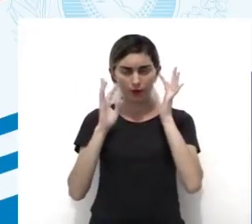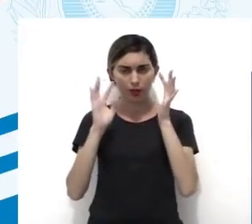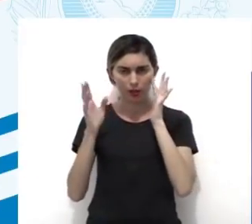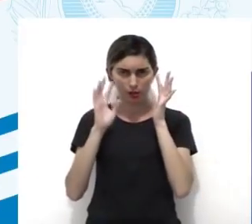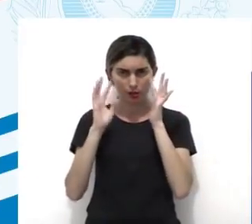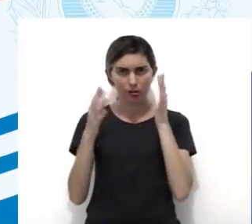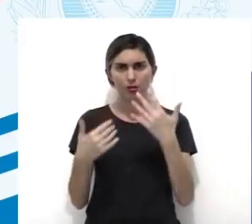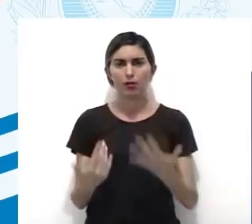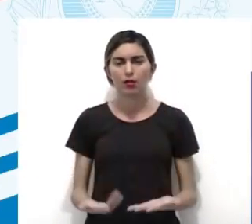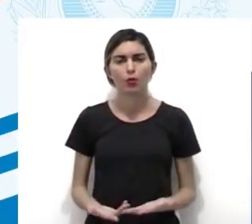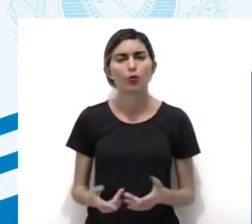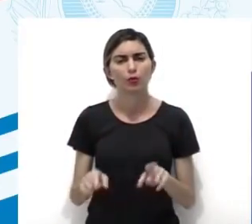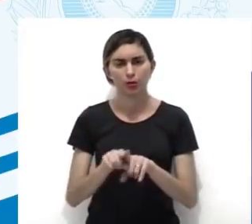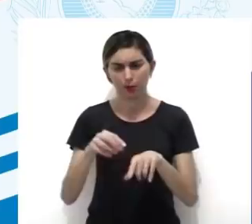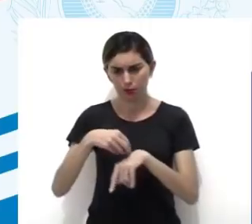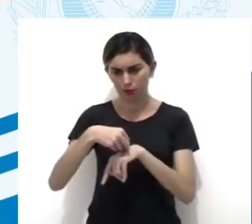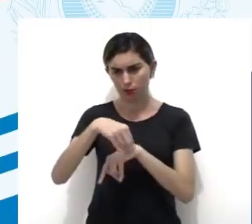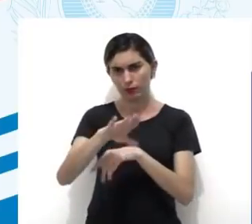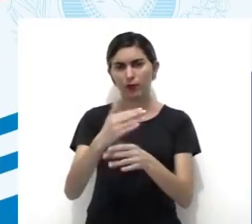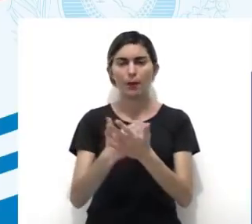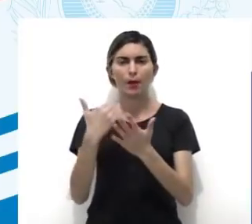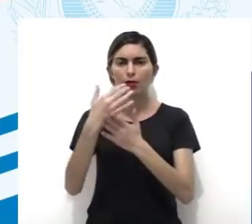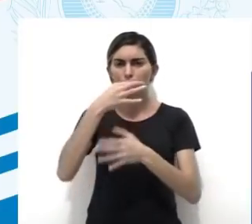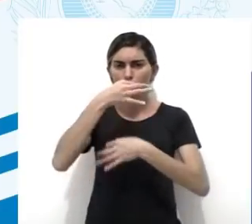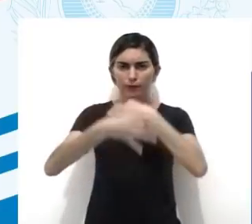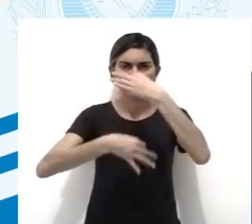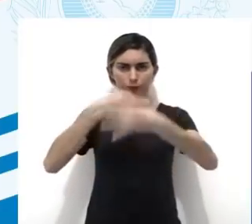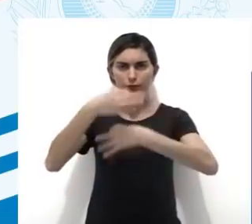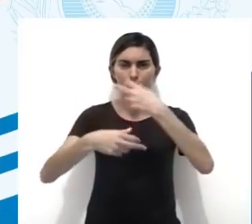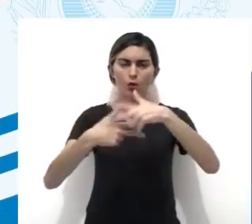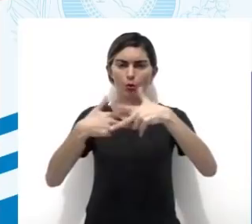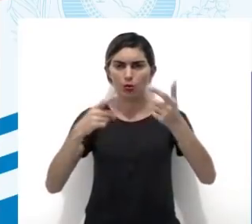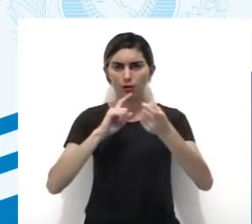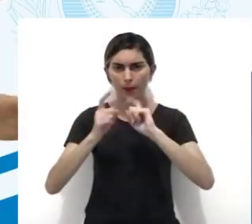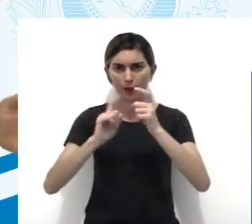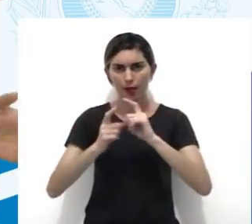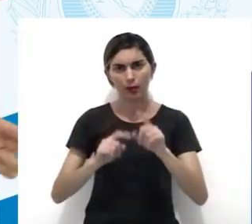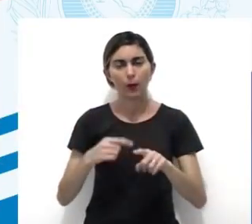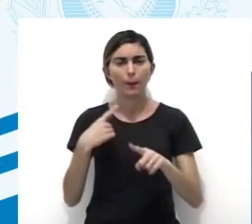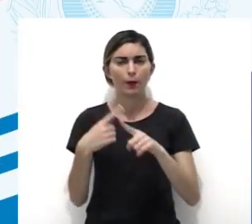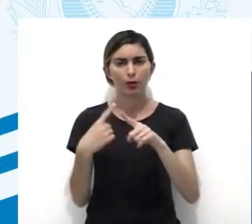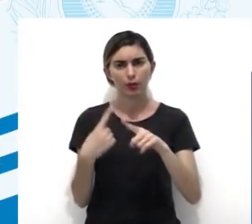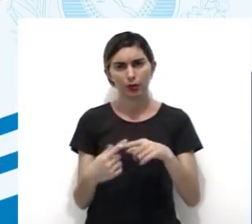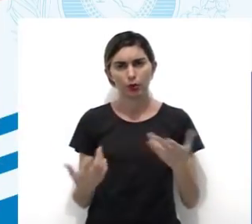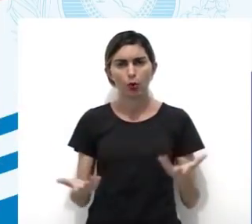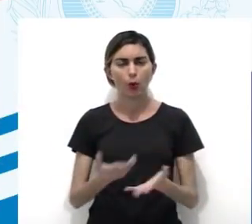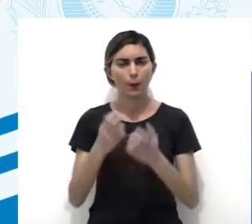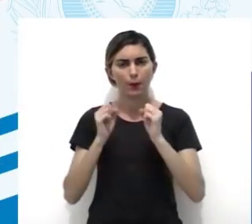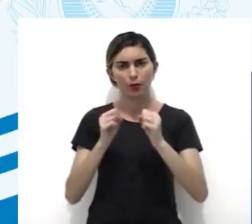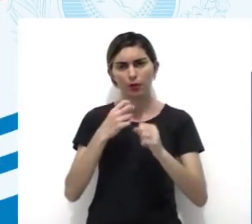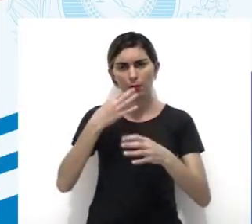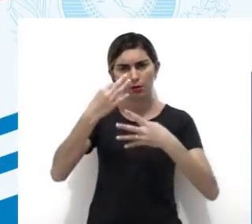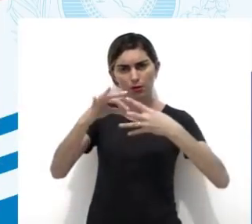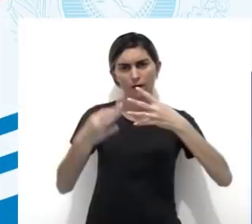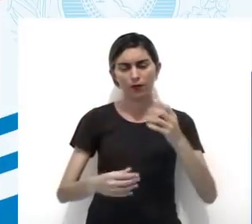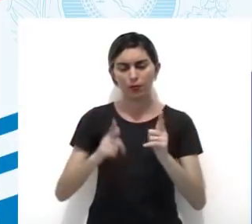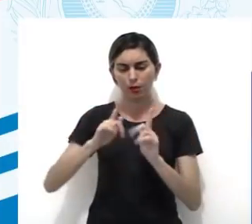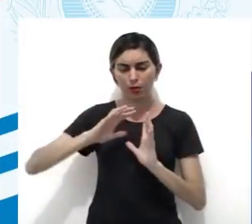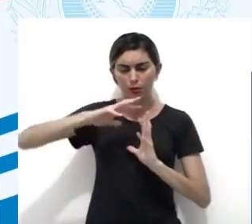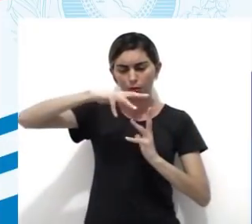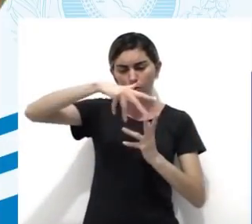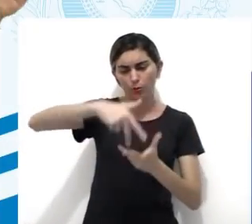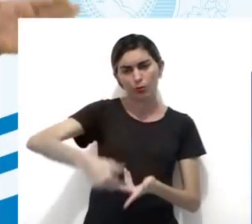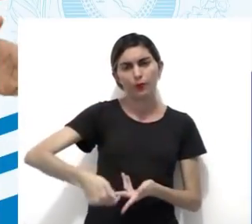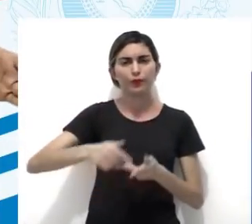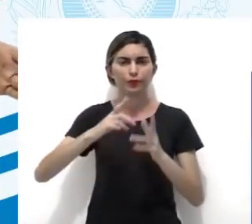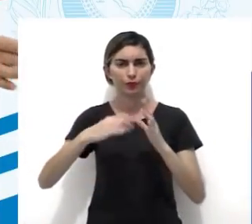reflexão, não é? E cabe trazer mais argumentos e mais elementos para o debate. Portanto, podemos afirmar que a globalização,